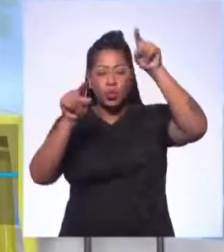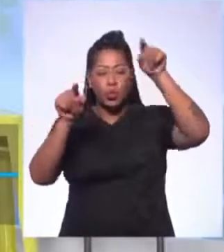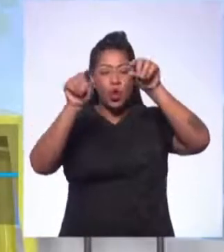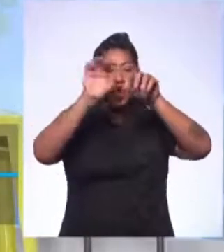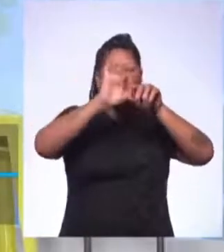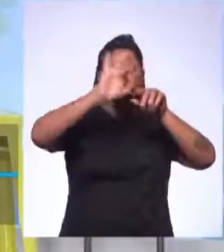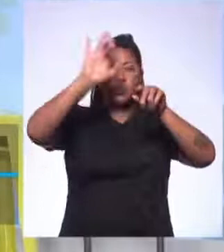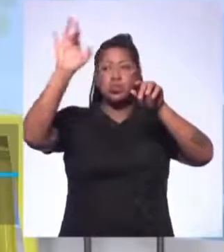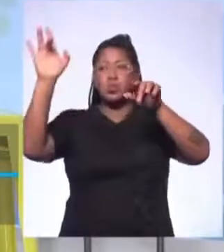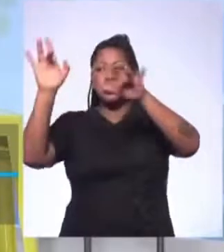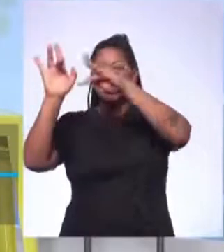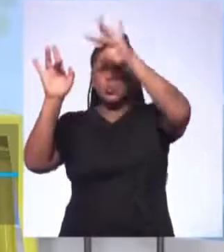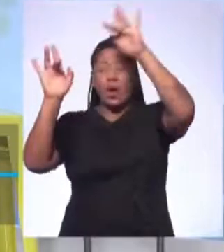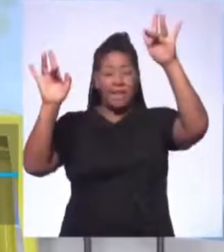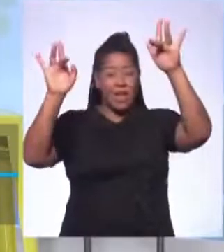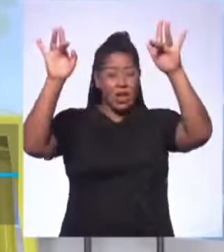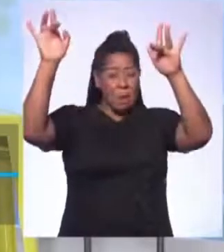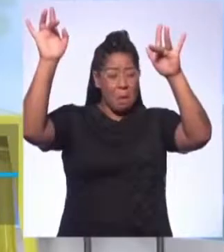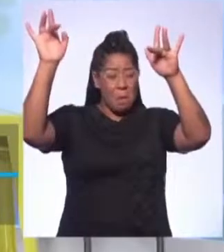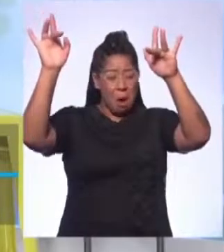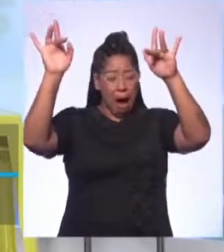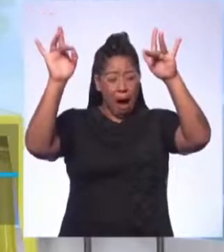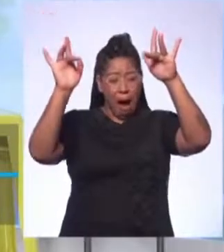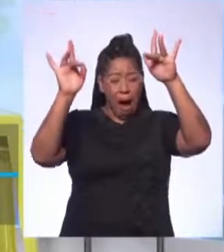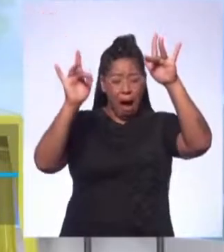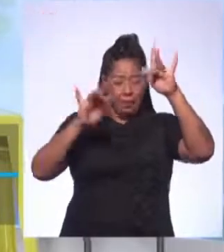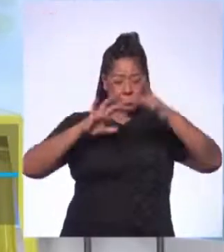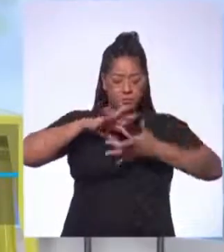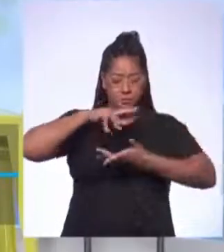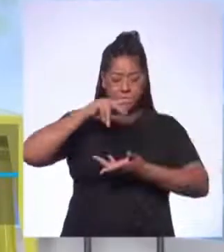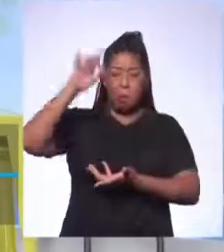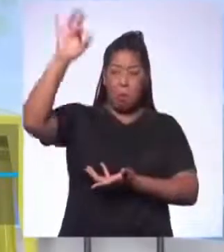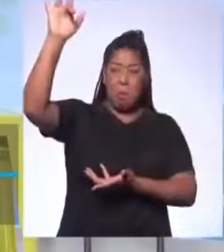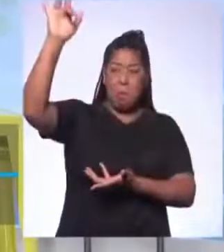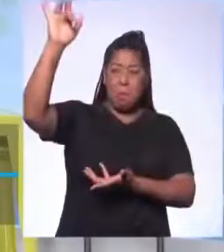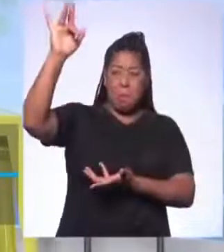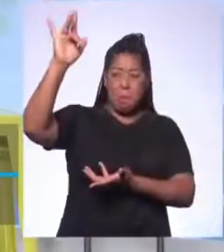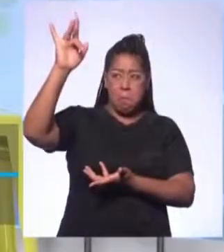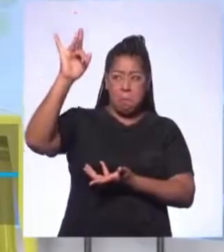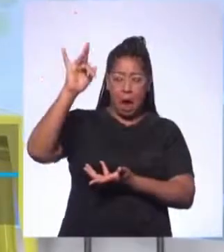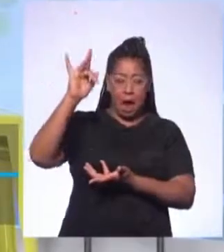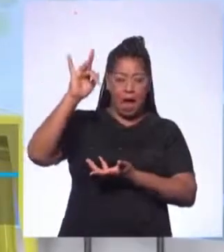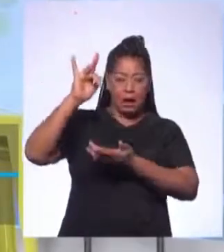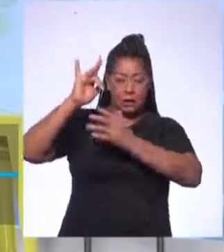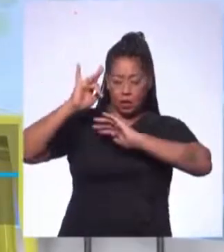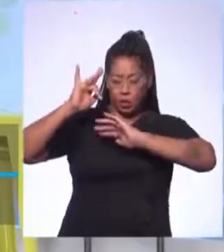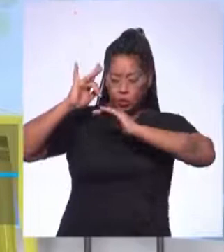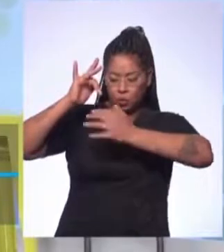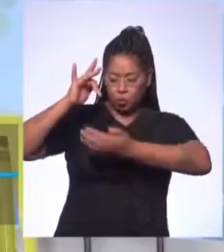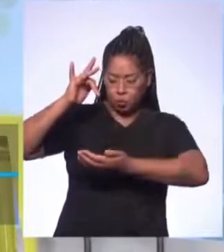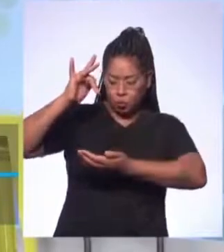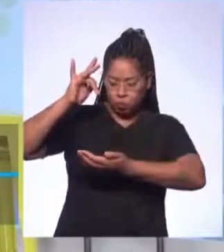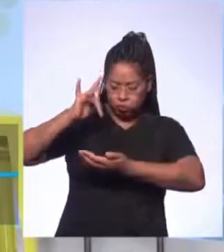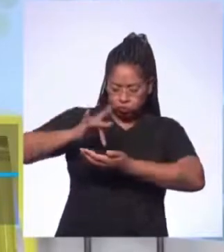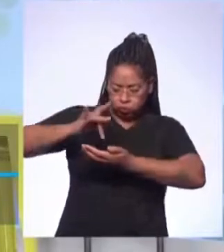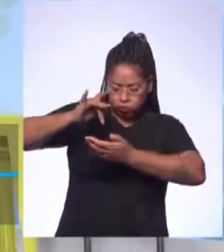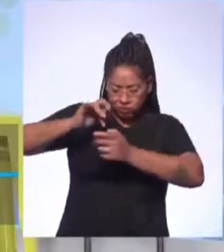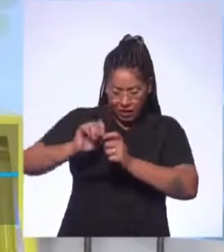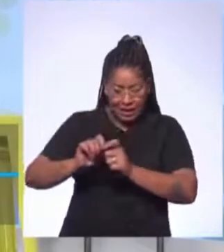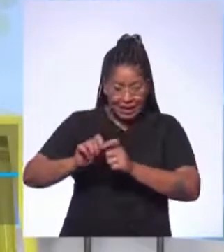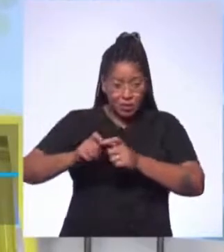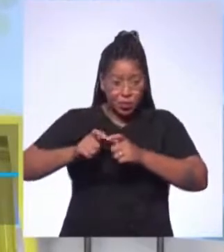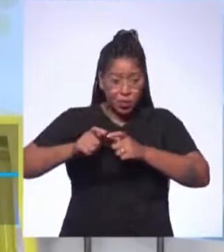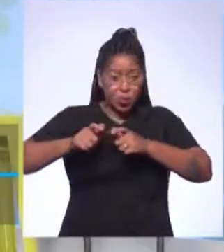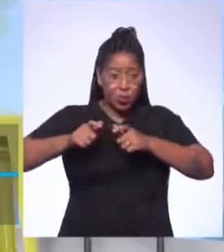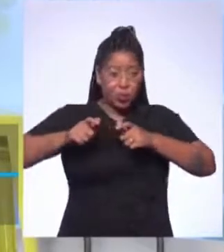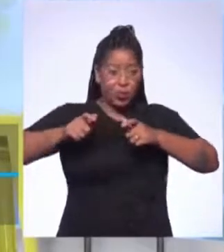com maior intensidade na Terra e com isso vai aumentando o buraco na camada de ozônio, ocasionando